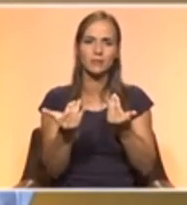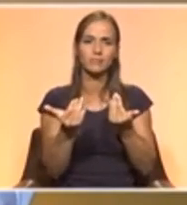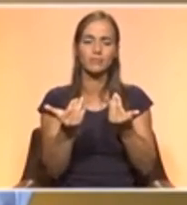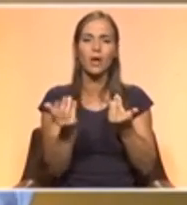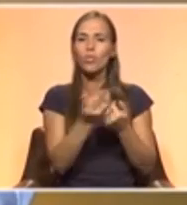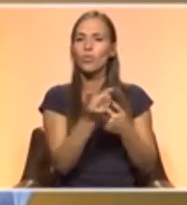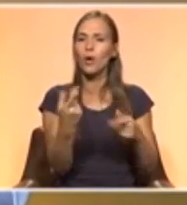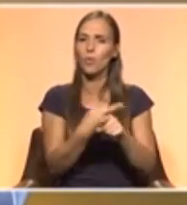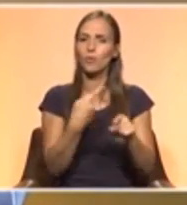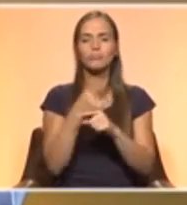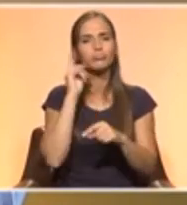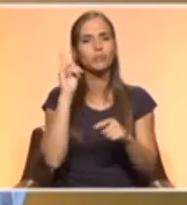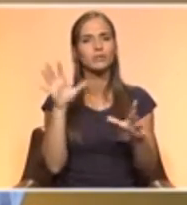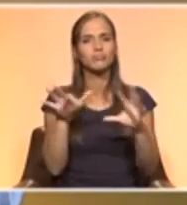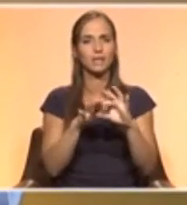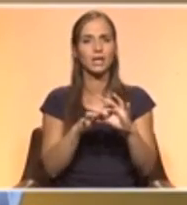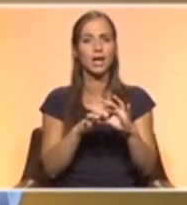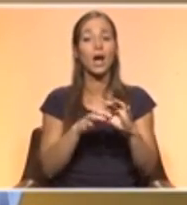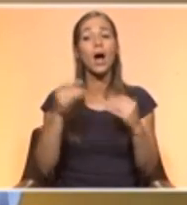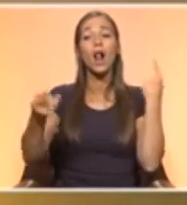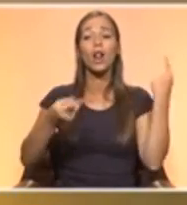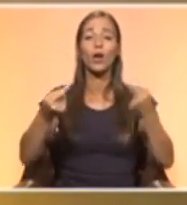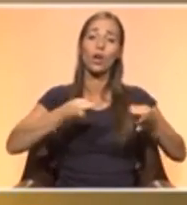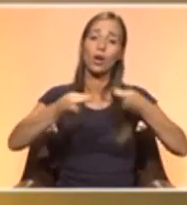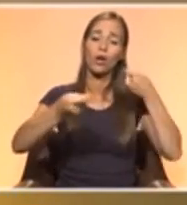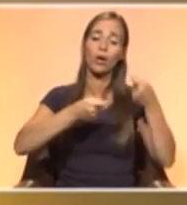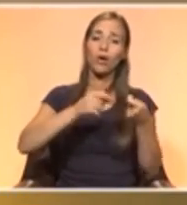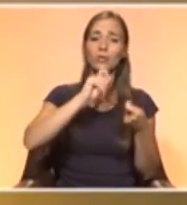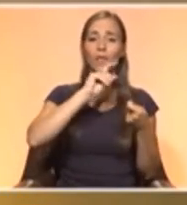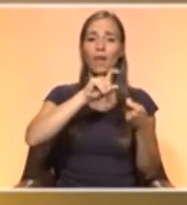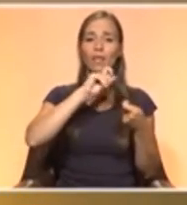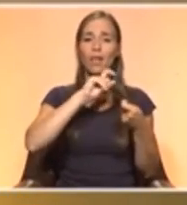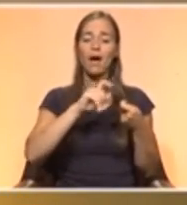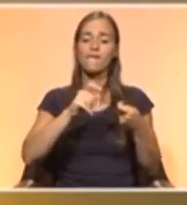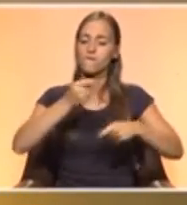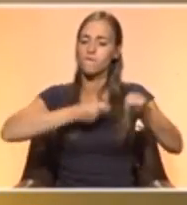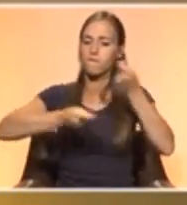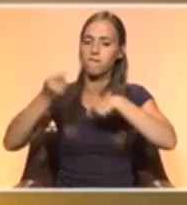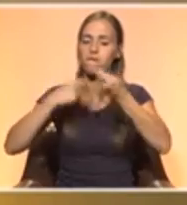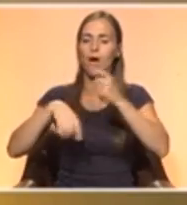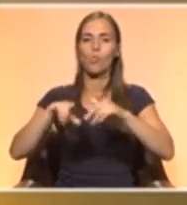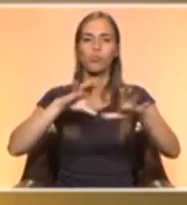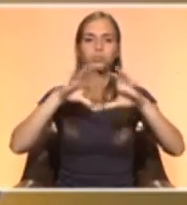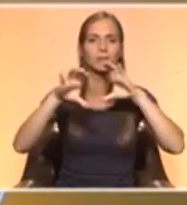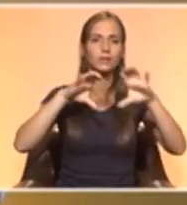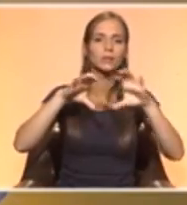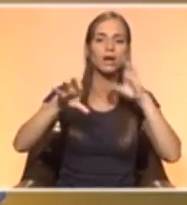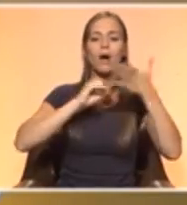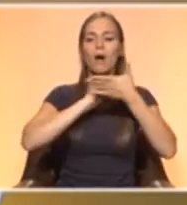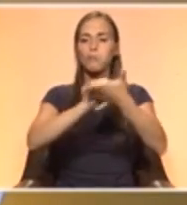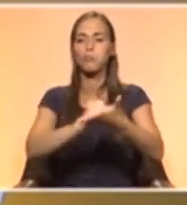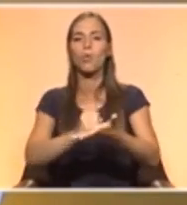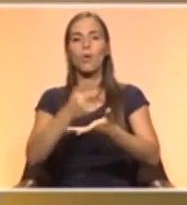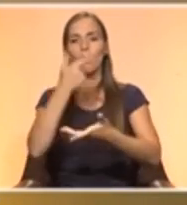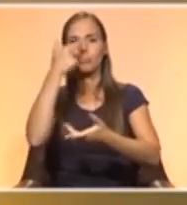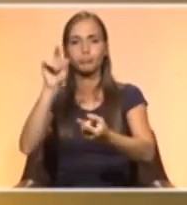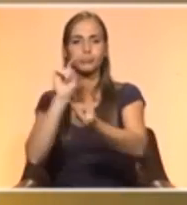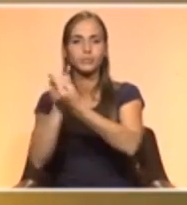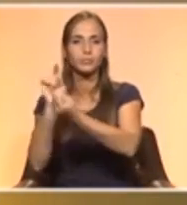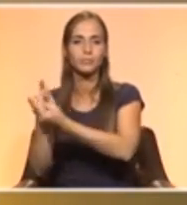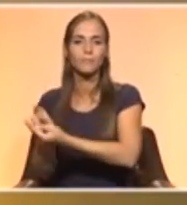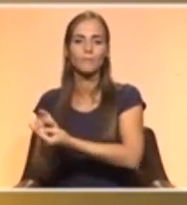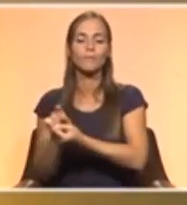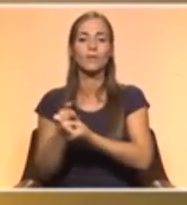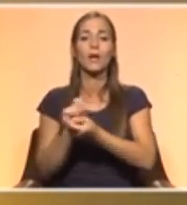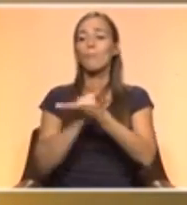importantes conciliar haverá negócios que conseguem muito mais faturação muito mais vendas ou comunicação ou suporte ao cliente ou até apoio Business